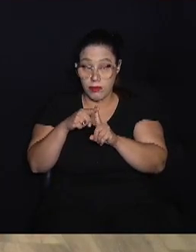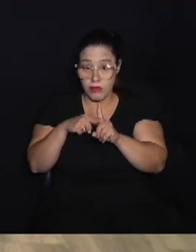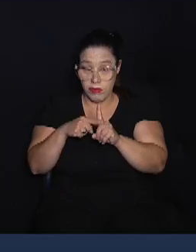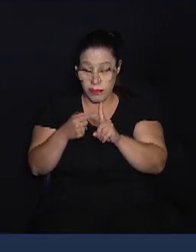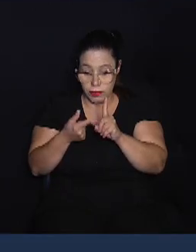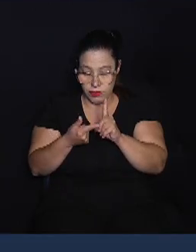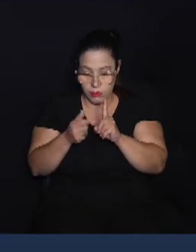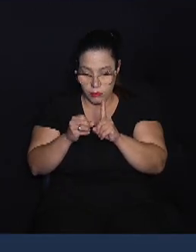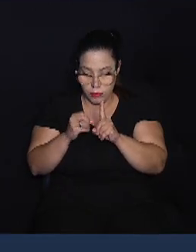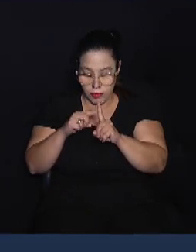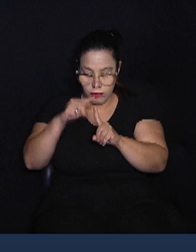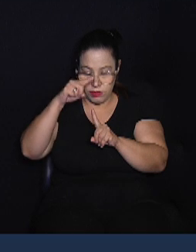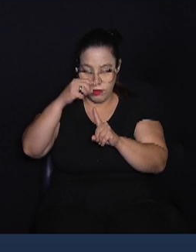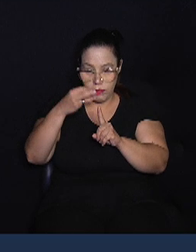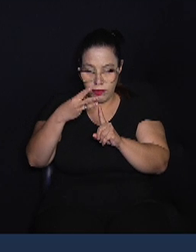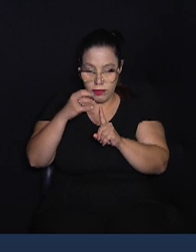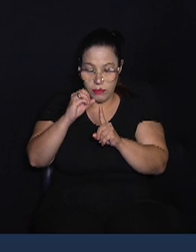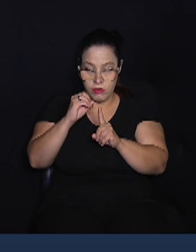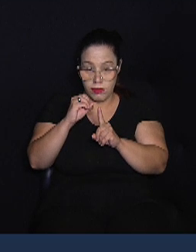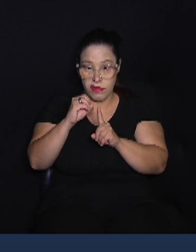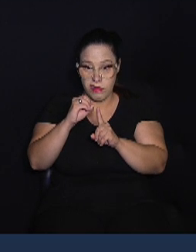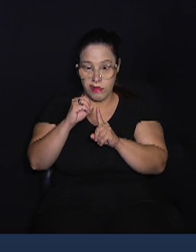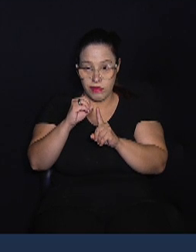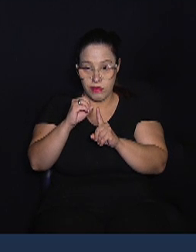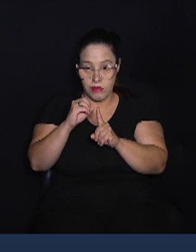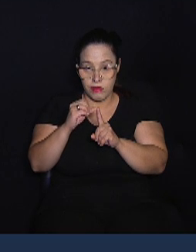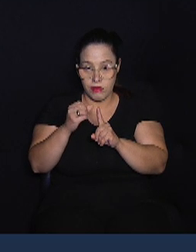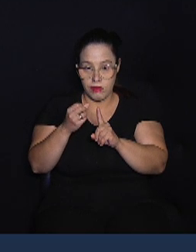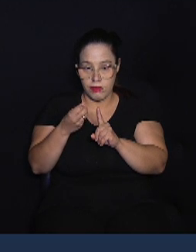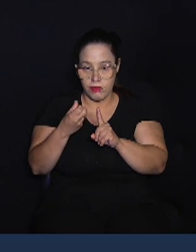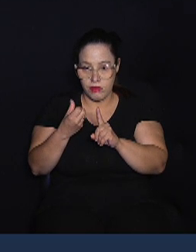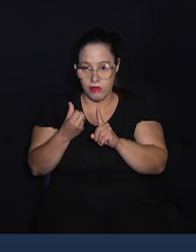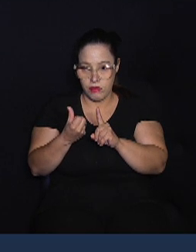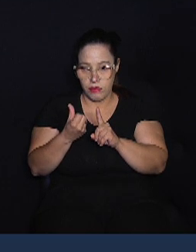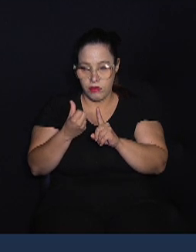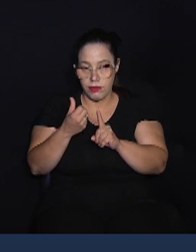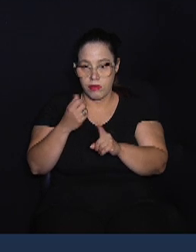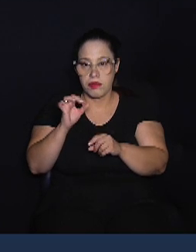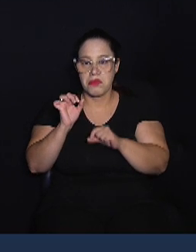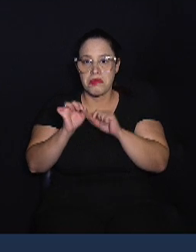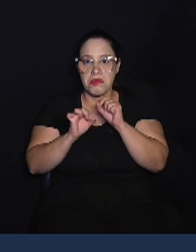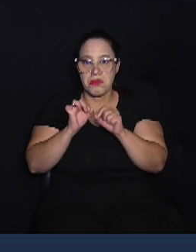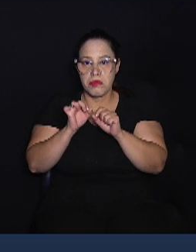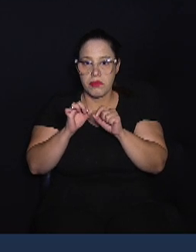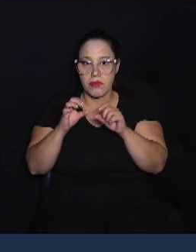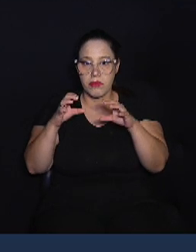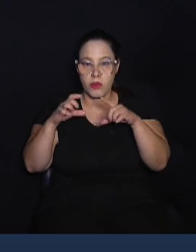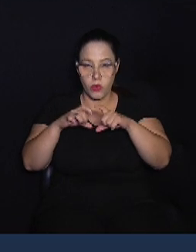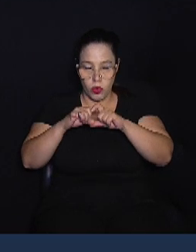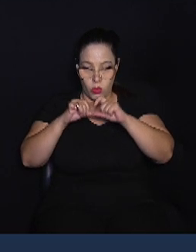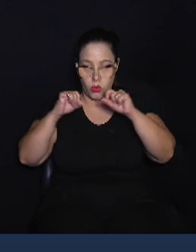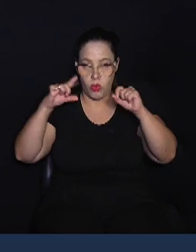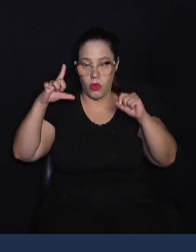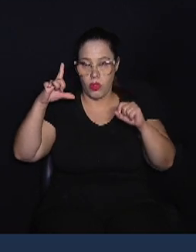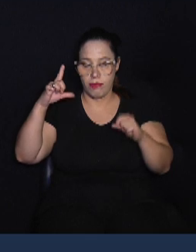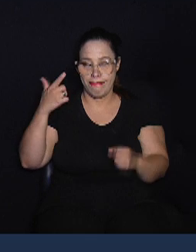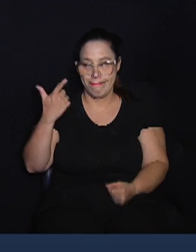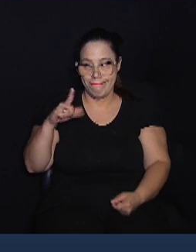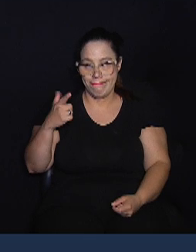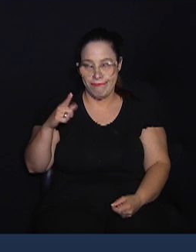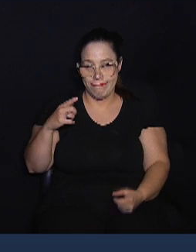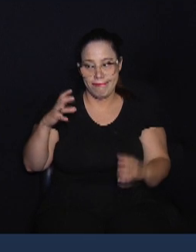de 20 e a máxima de 36 graus, olha aí, com predomínio do sol. Não há